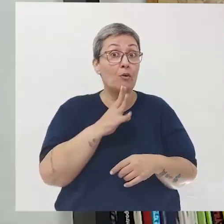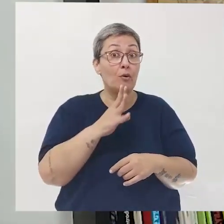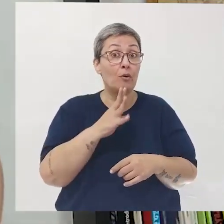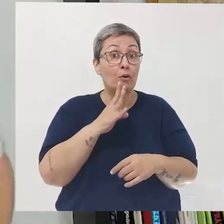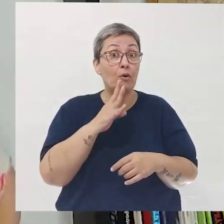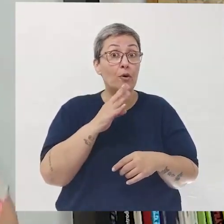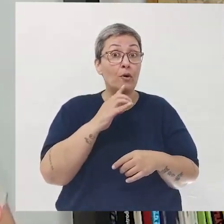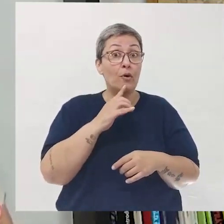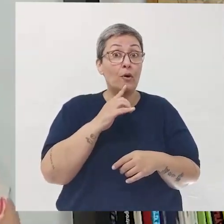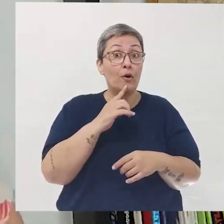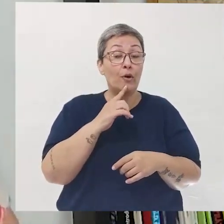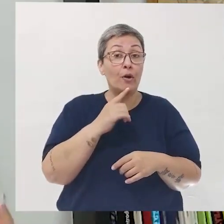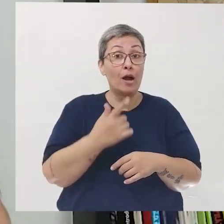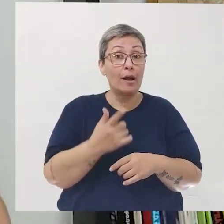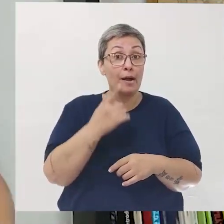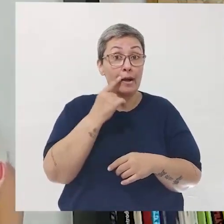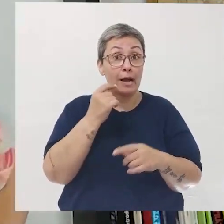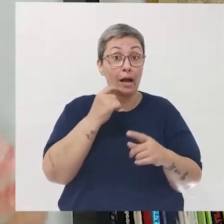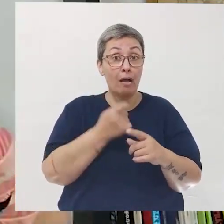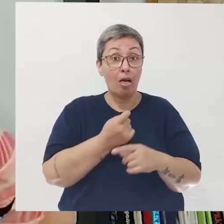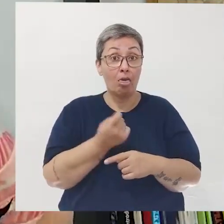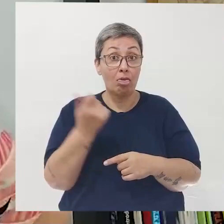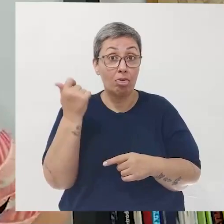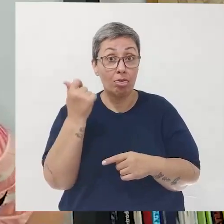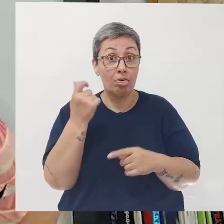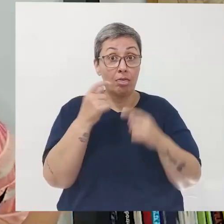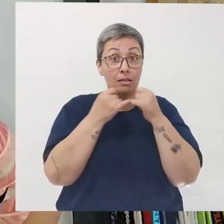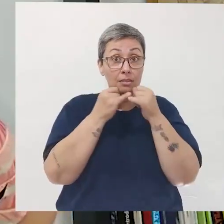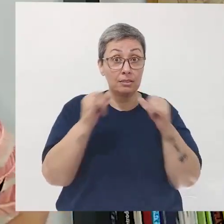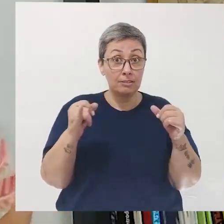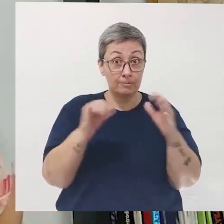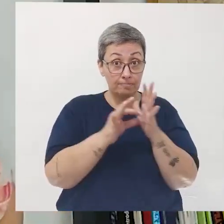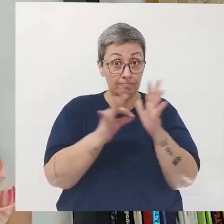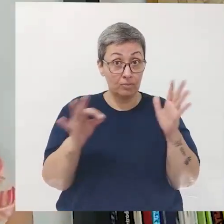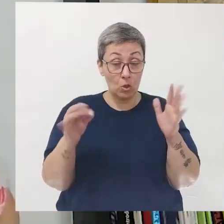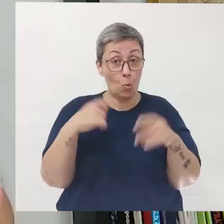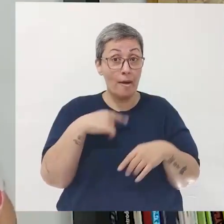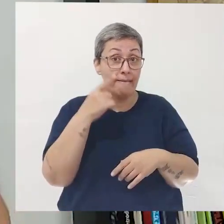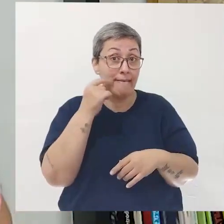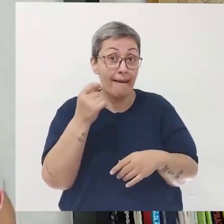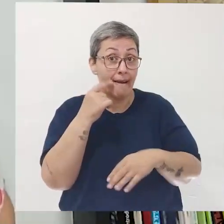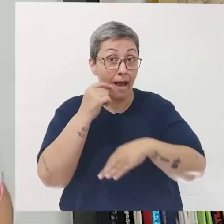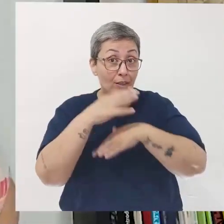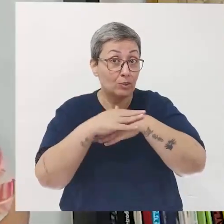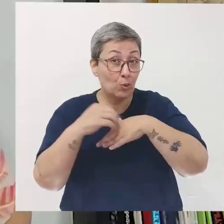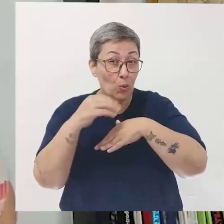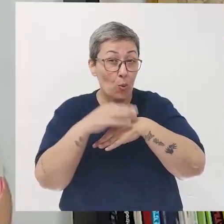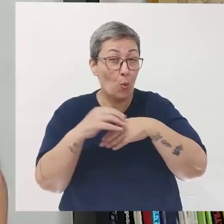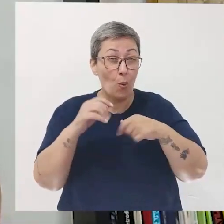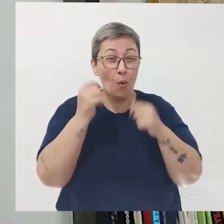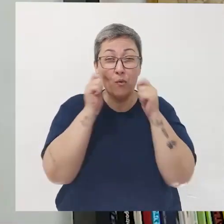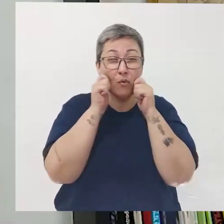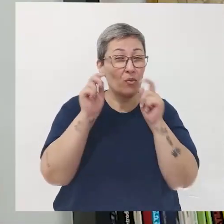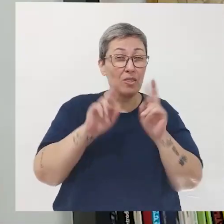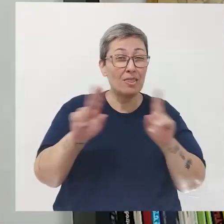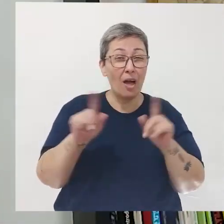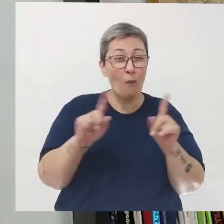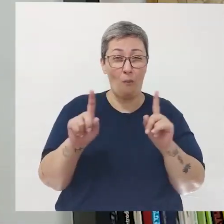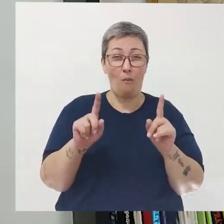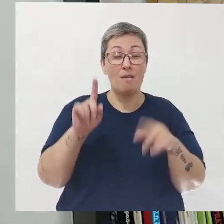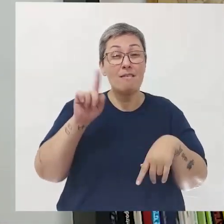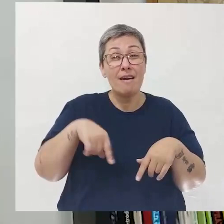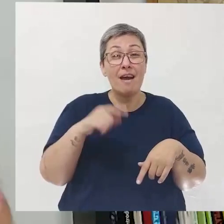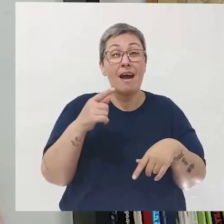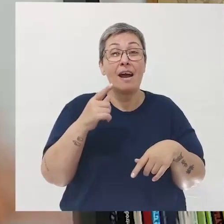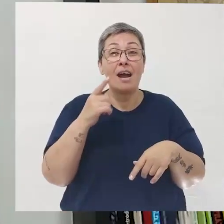já ouviram falar em gato na rede elétrica? É, mas eu não tô falando desse gatinho peludinho e fofinho,